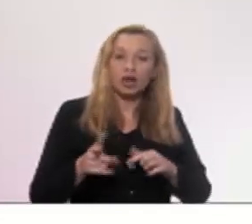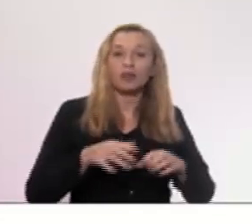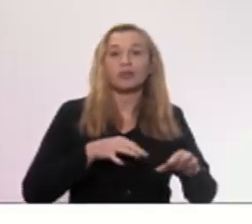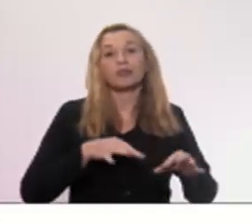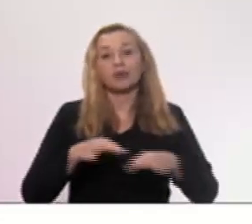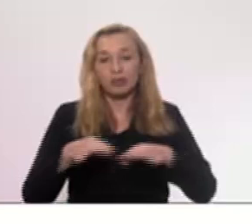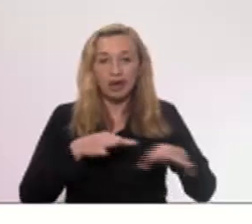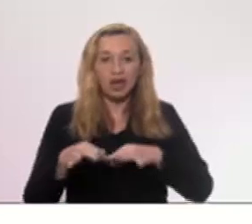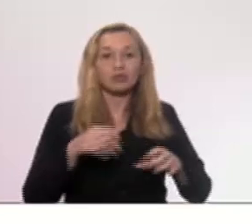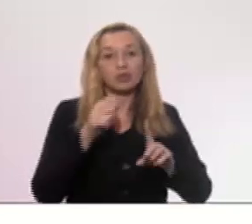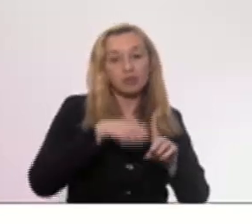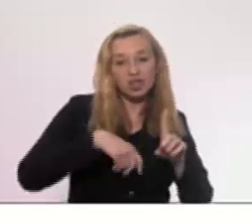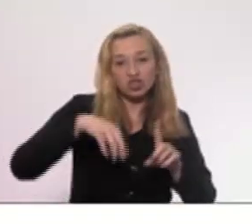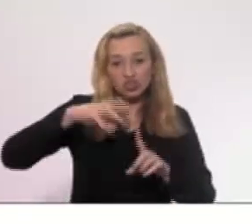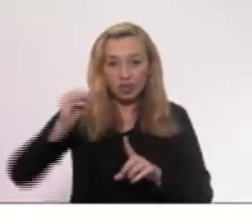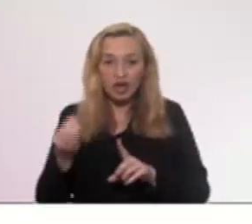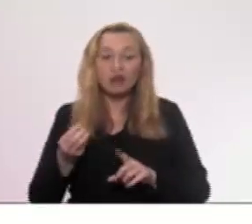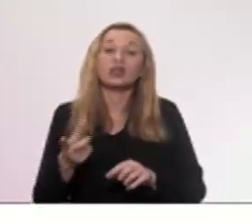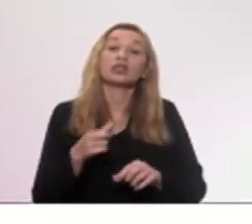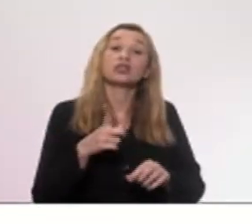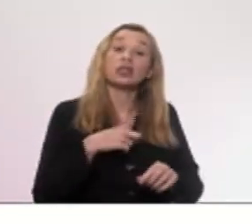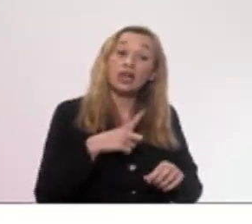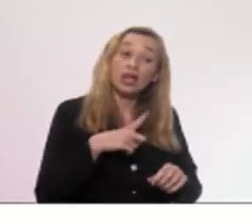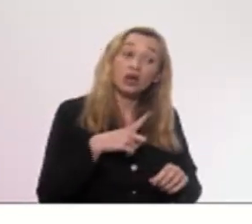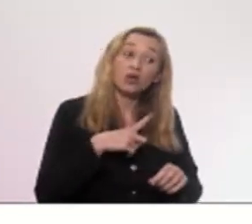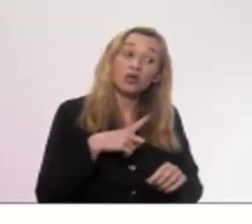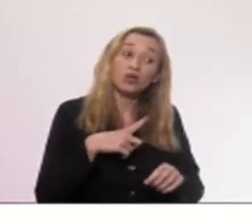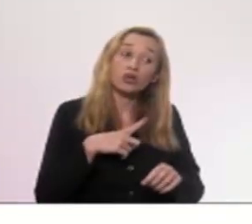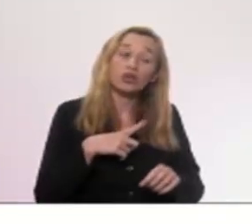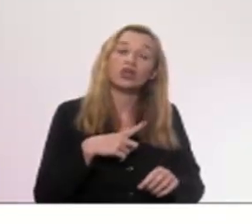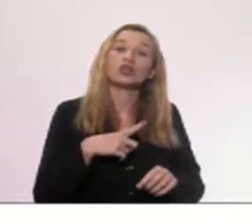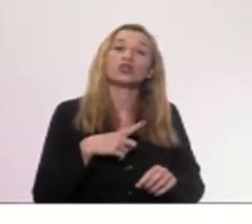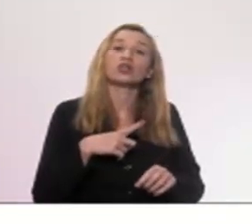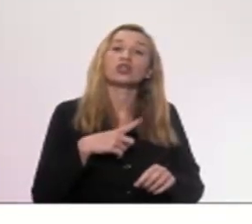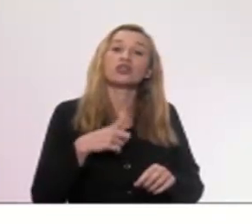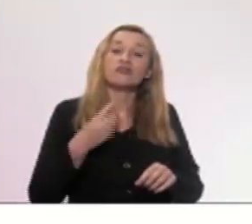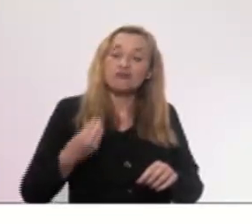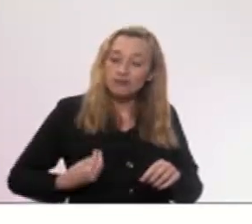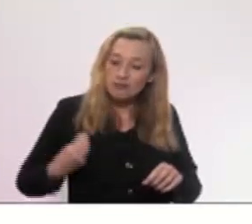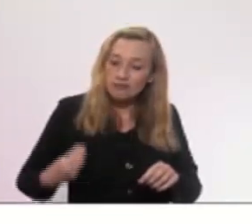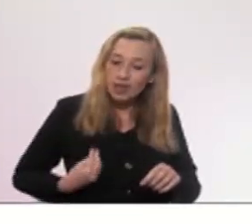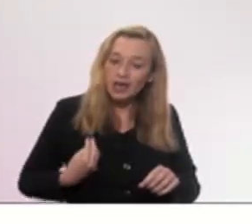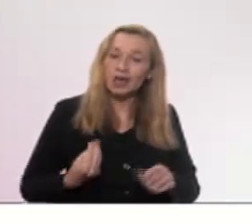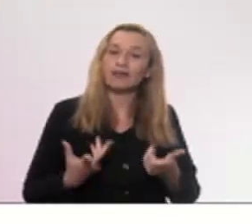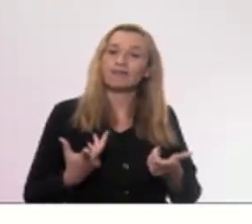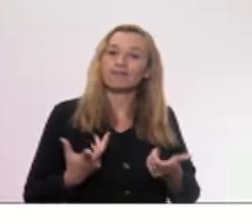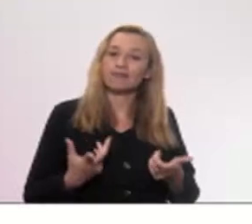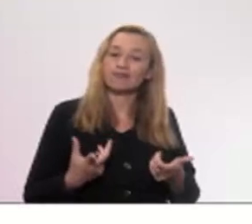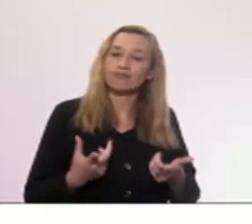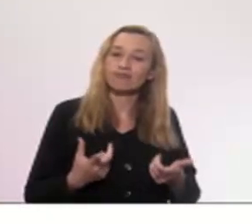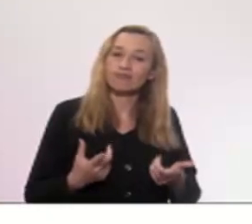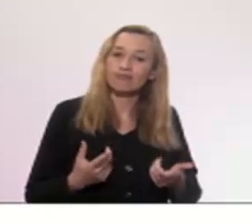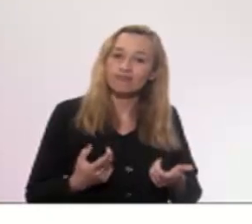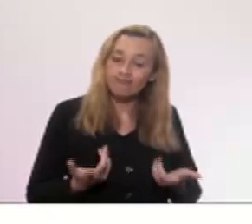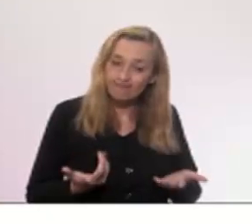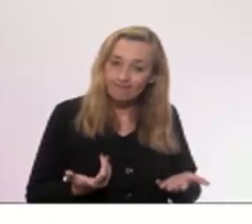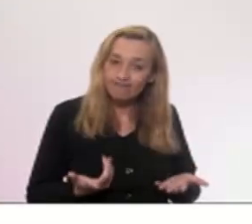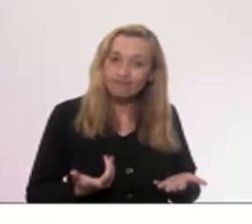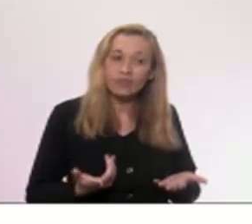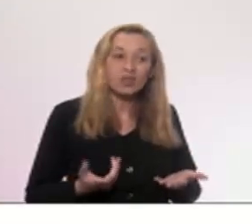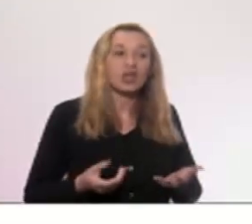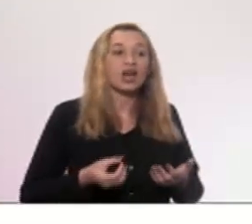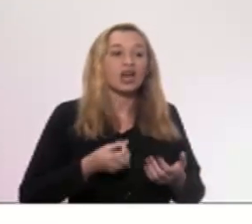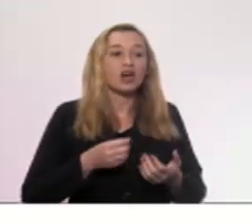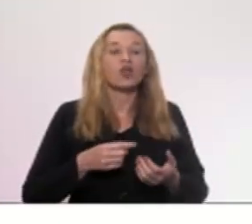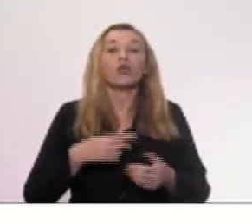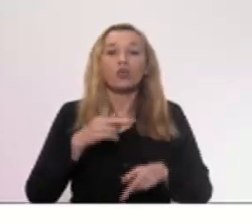de maio, de modo que eles terão que conviver, terão que suportar, terão que aturar a expressão